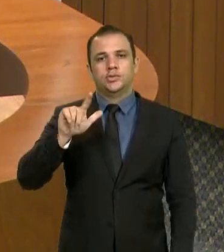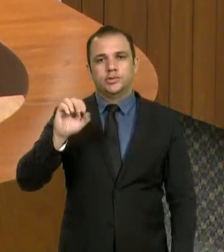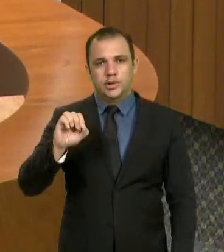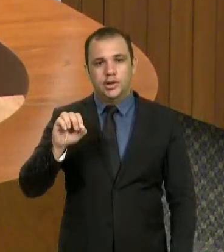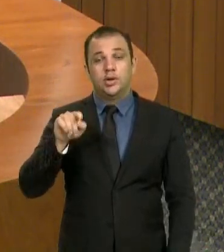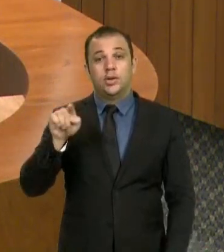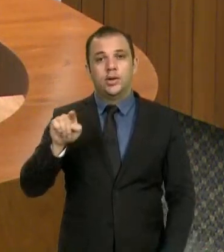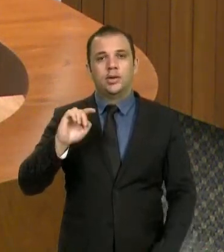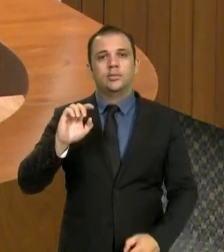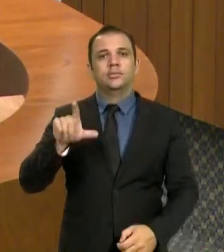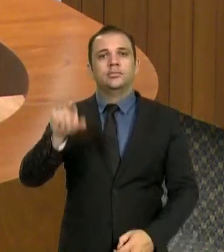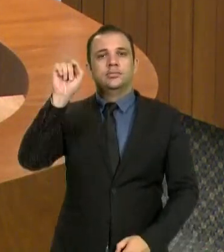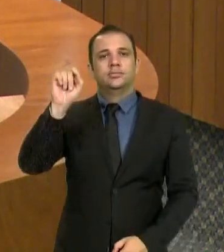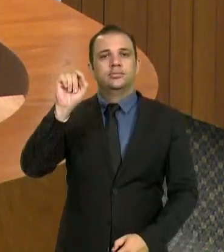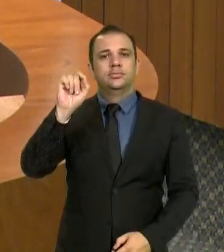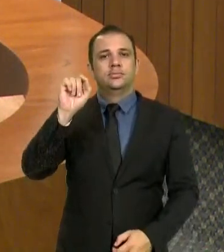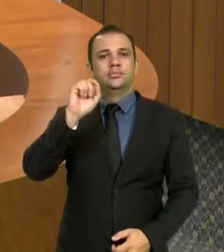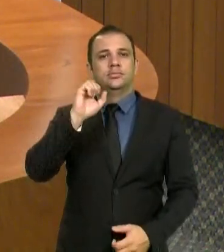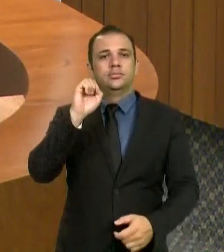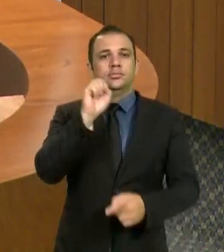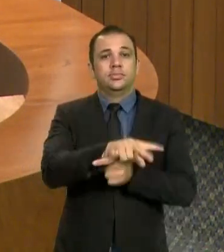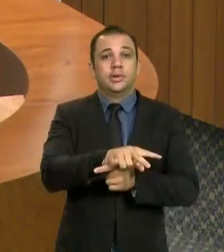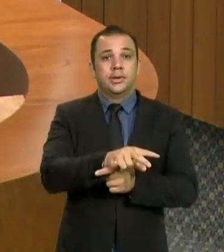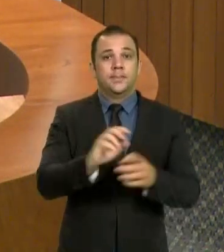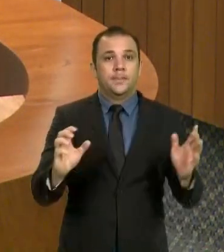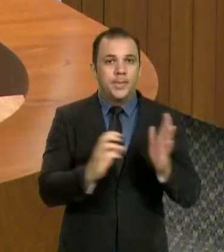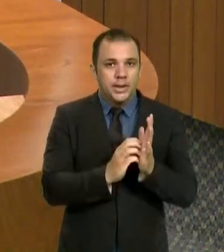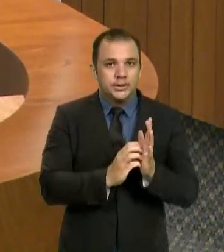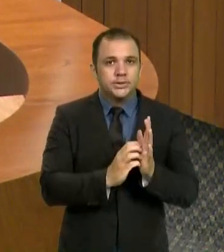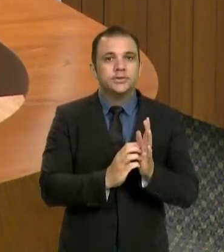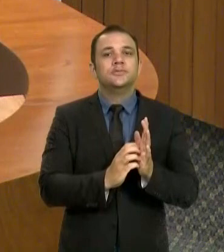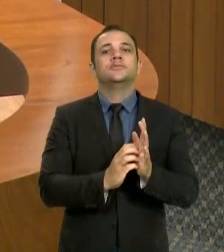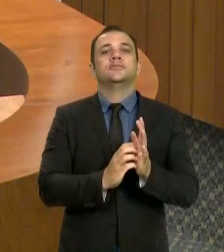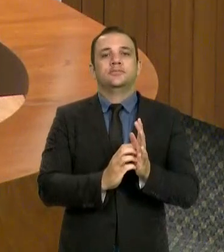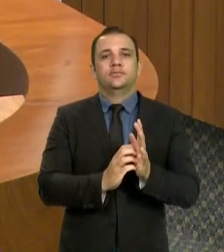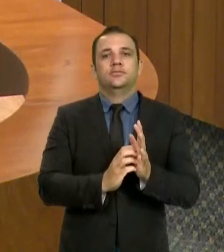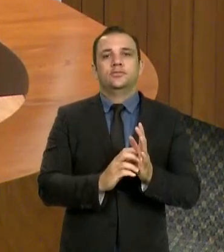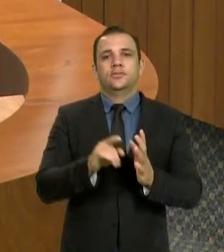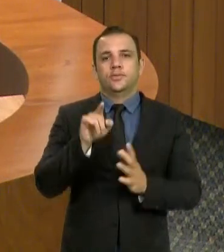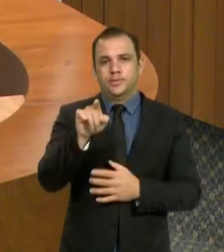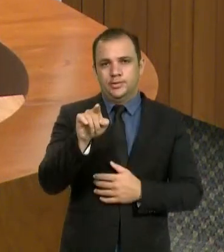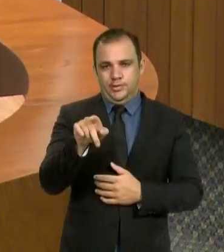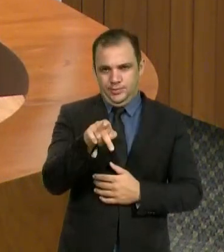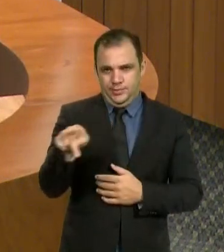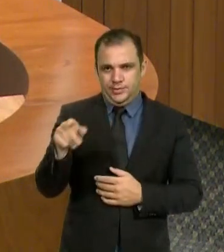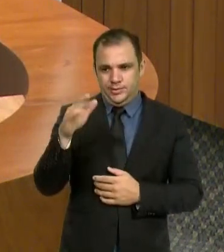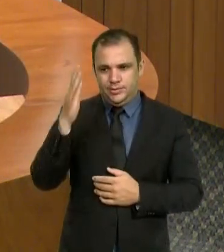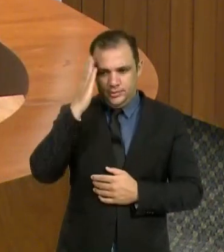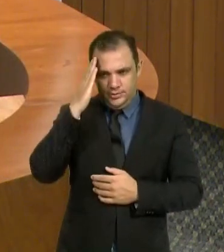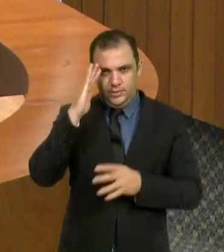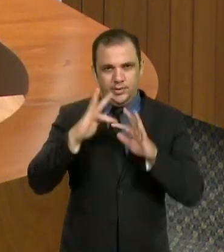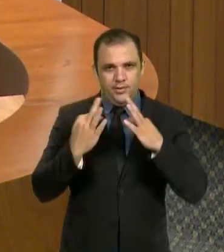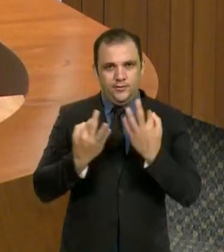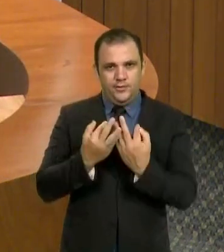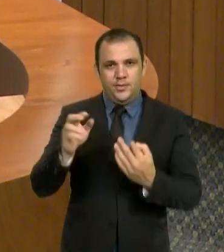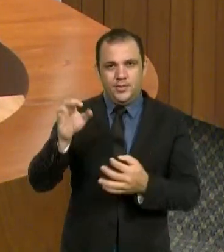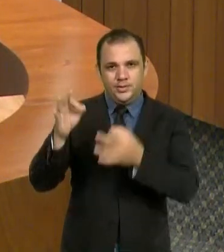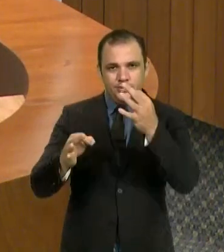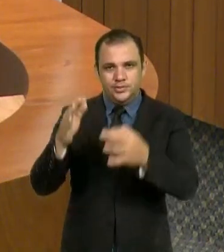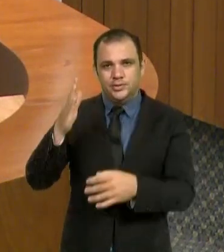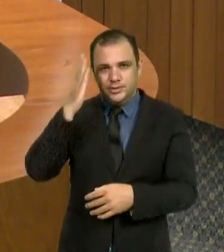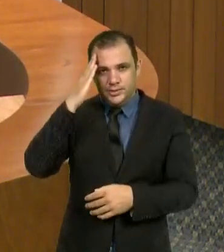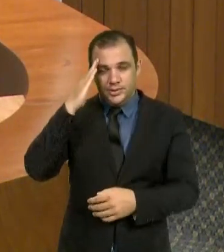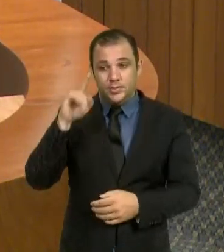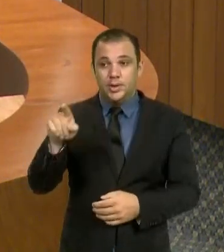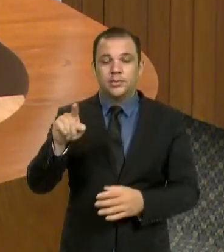né, presidente? Você tem família também no judiciário, sabe o tanto que é importante chegar a um